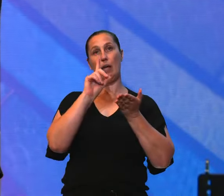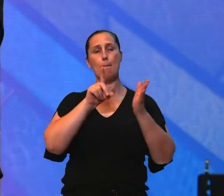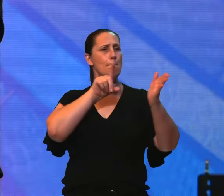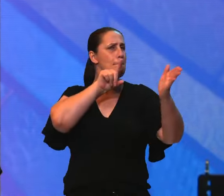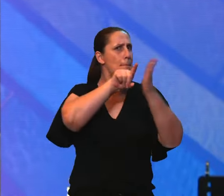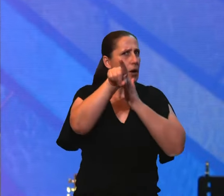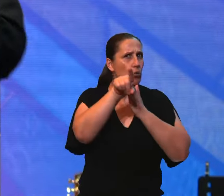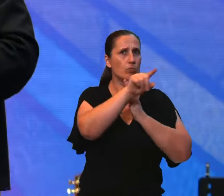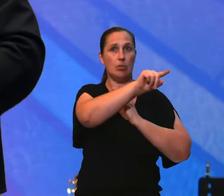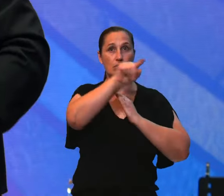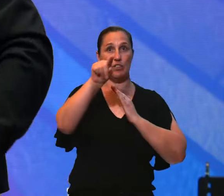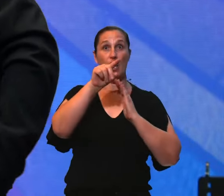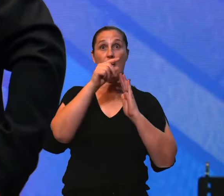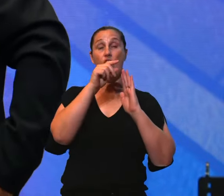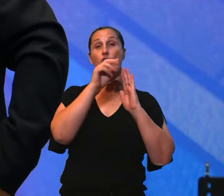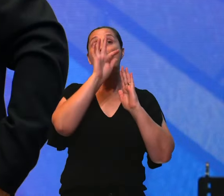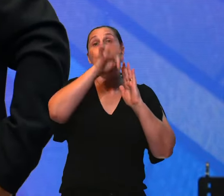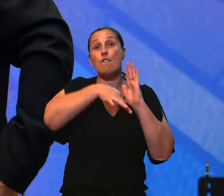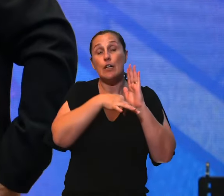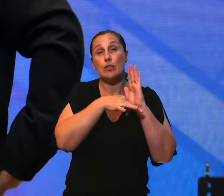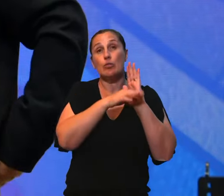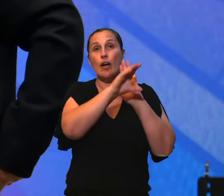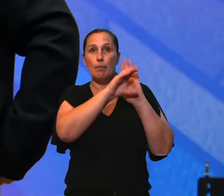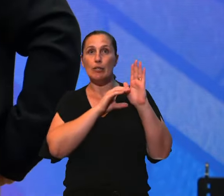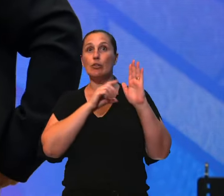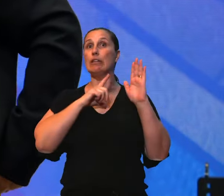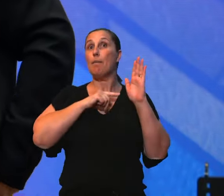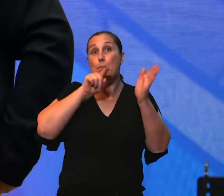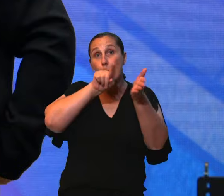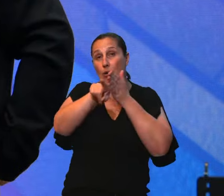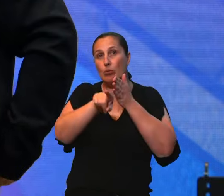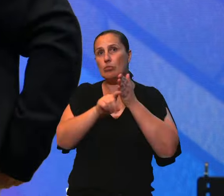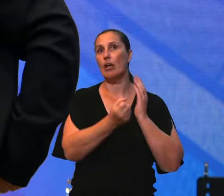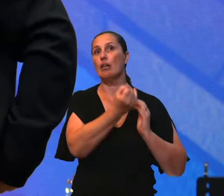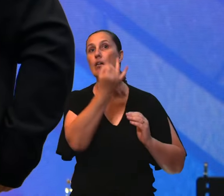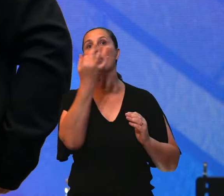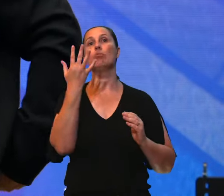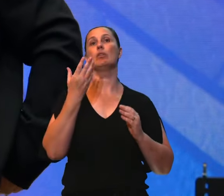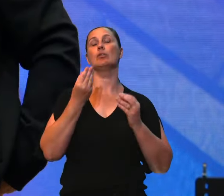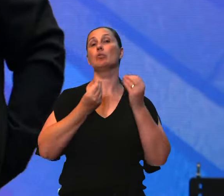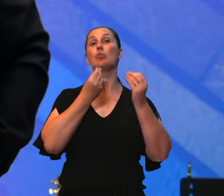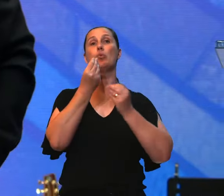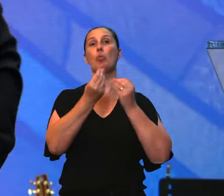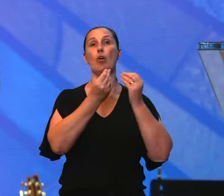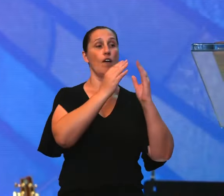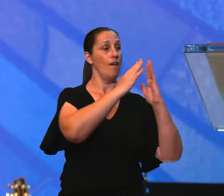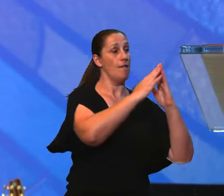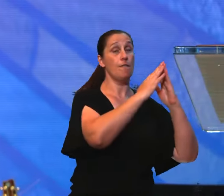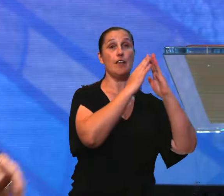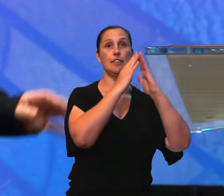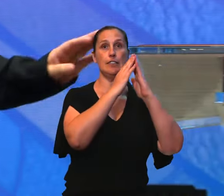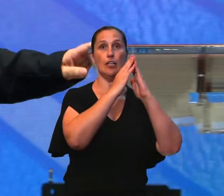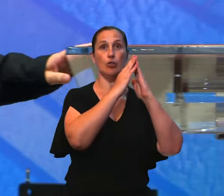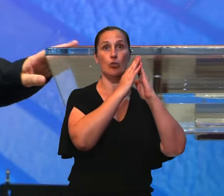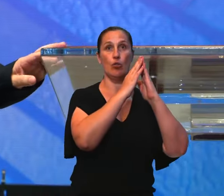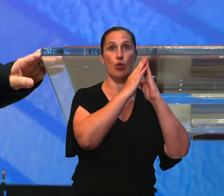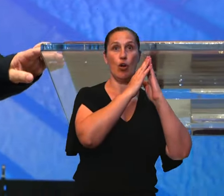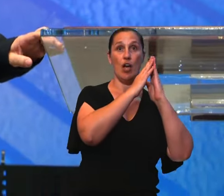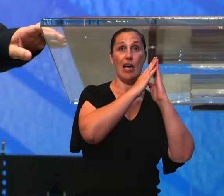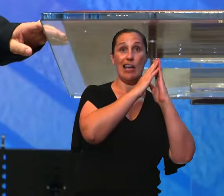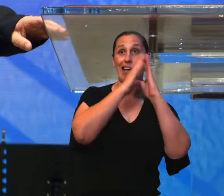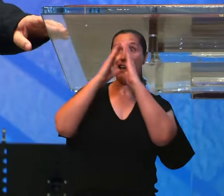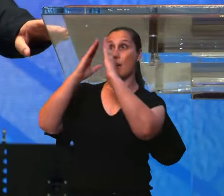você no final de cada capítulo tem perguntinhas e algumas delas são quando seus vizinhos olham para sua casa que apelido eles dão